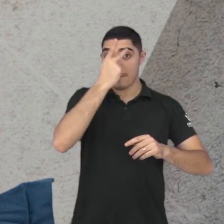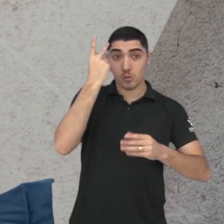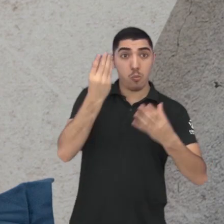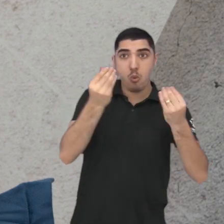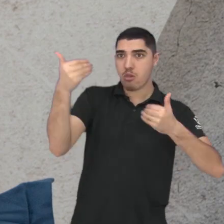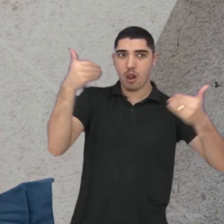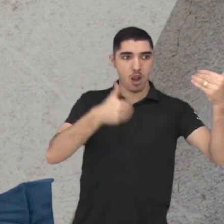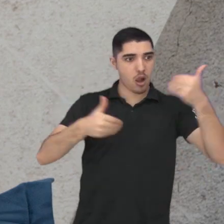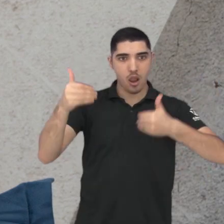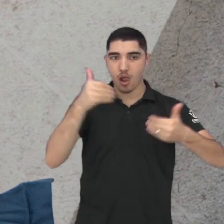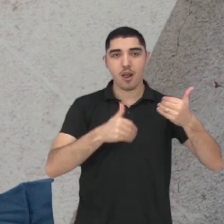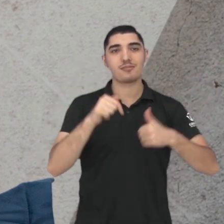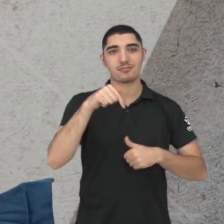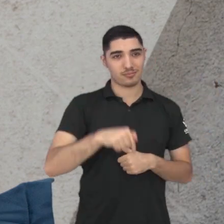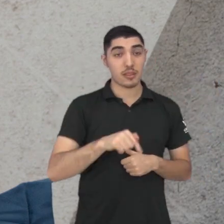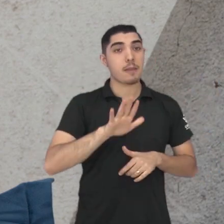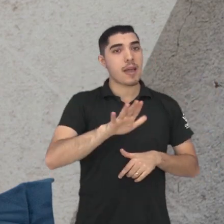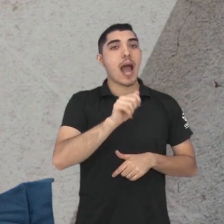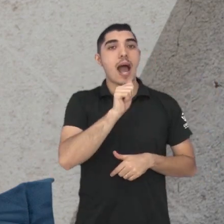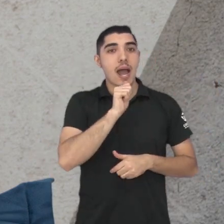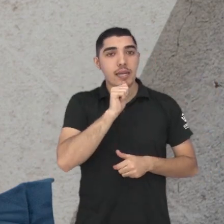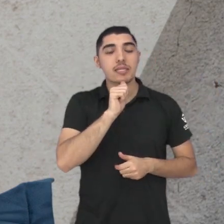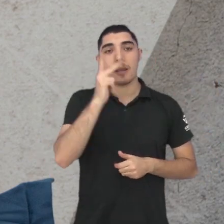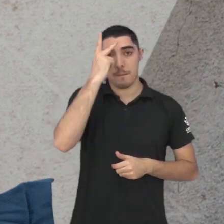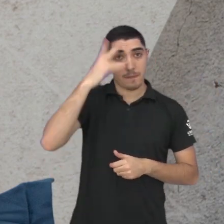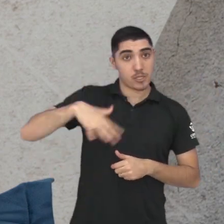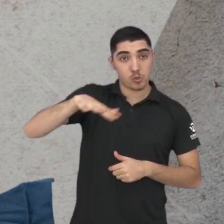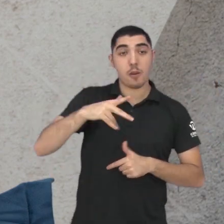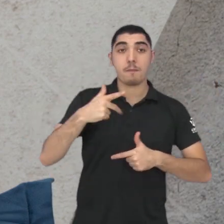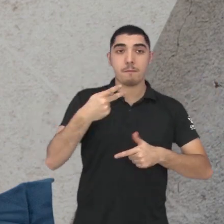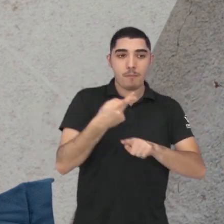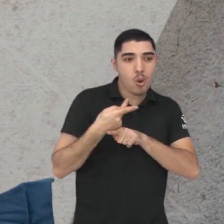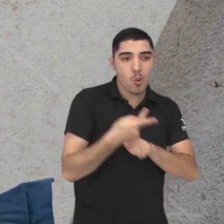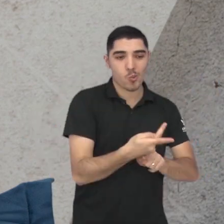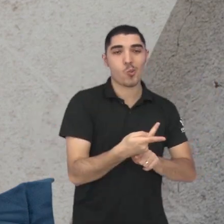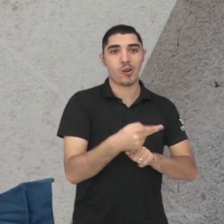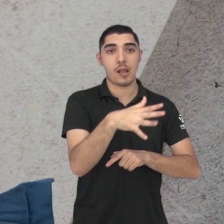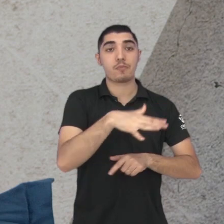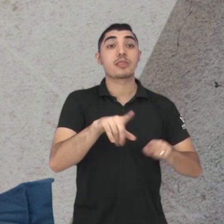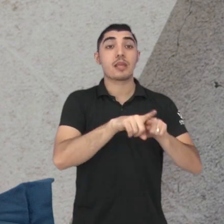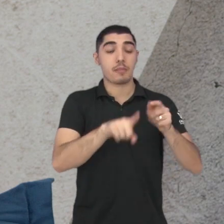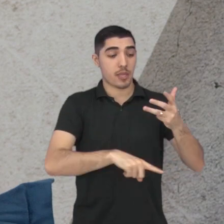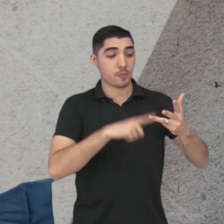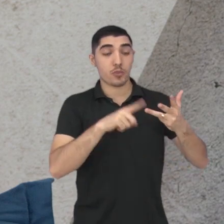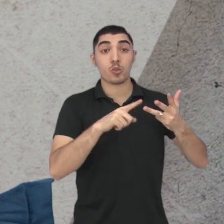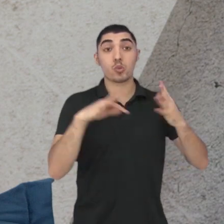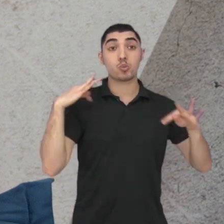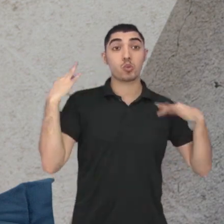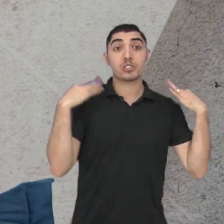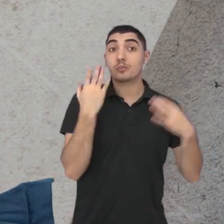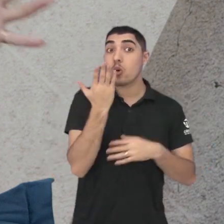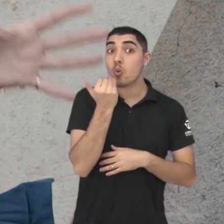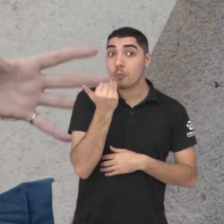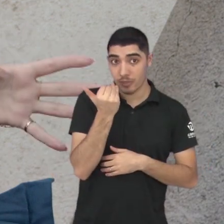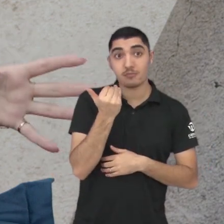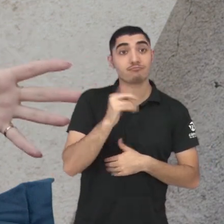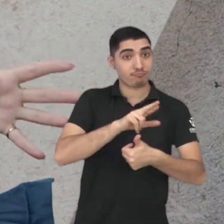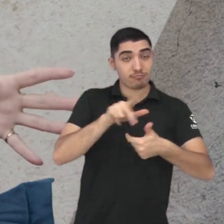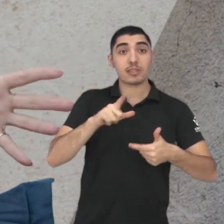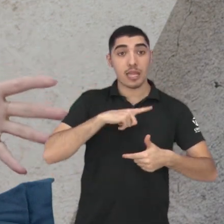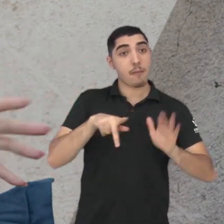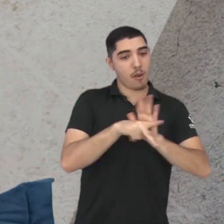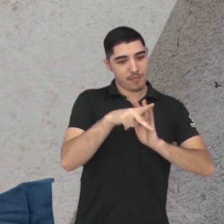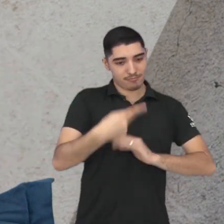que a gente tem, mas tem ainda uma procura muito grande por essa área. Um turismo gastronômico também, e partindo um pouco mais para a